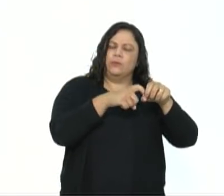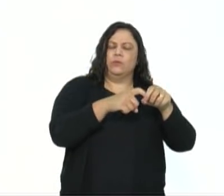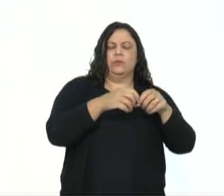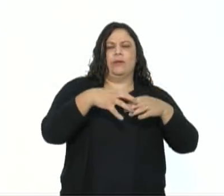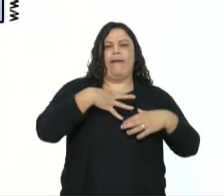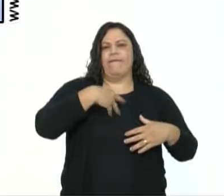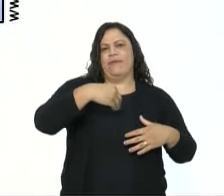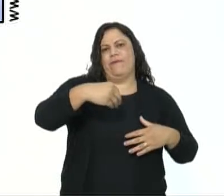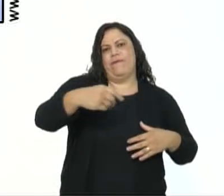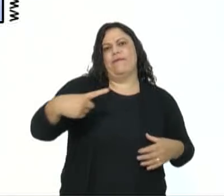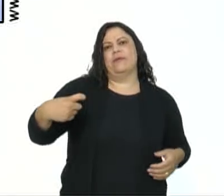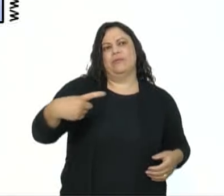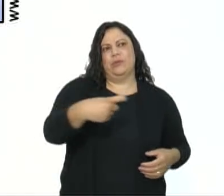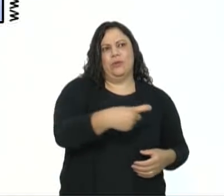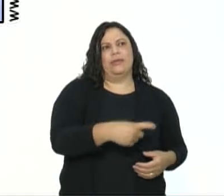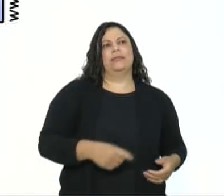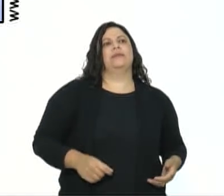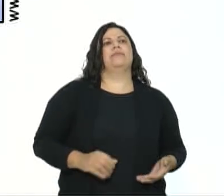minhoquinhas.